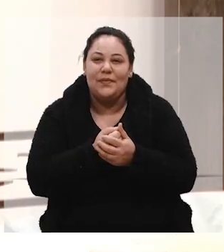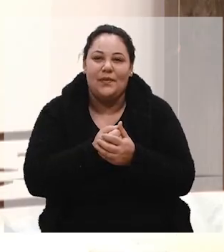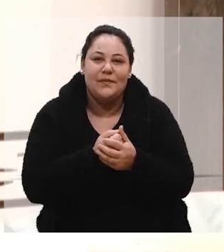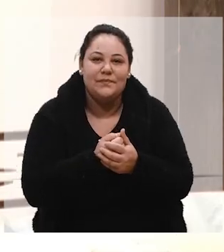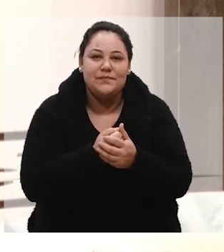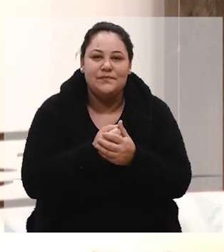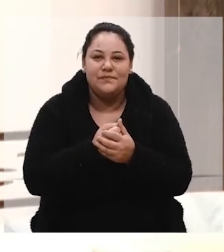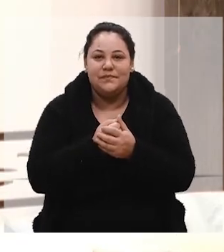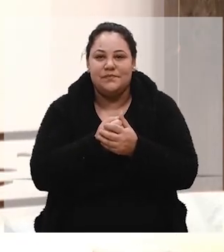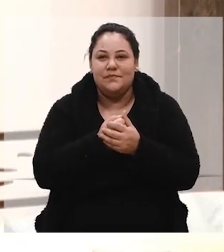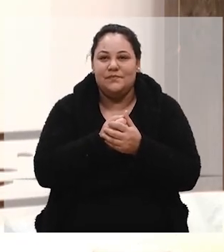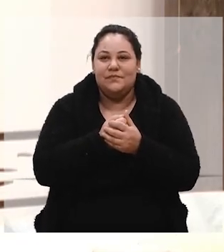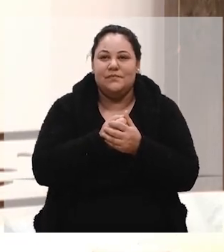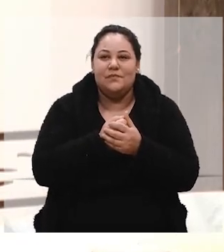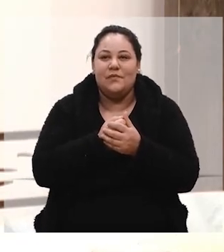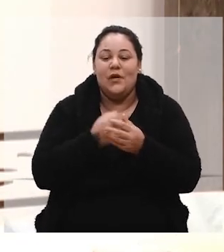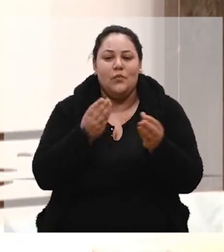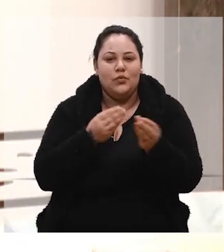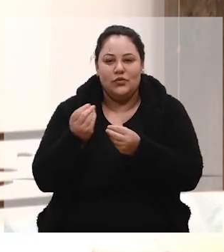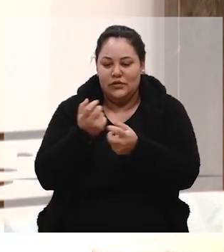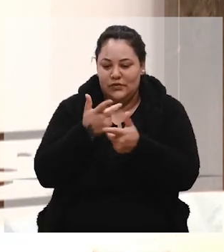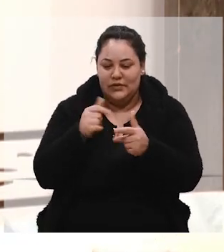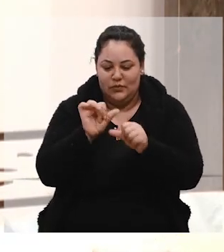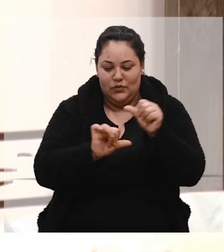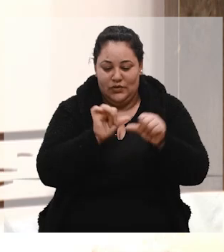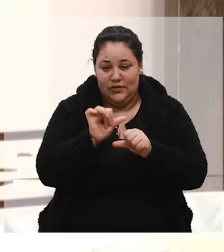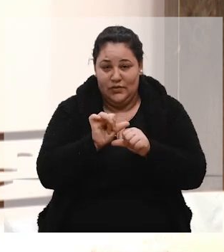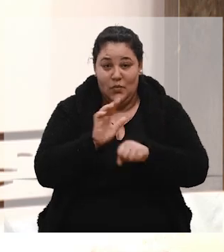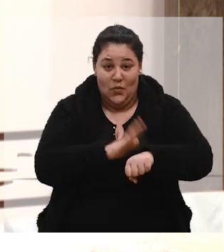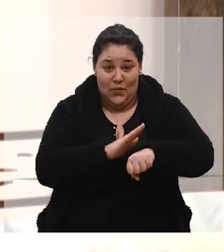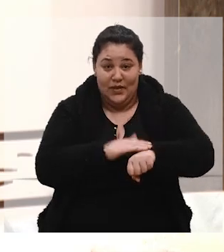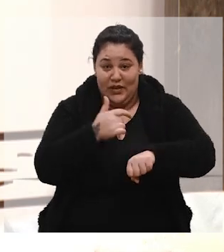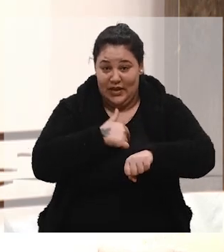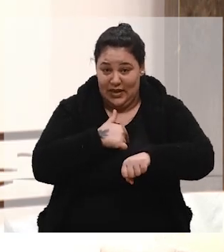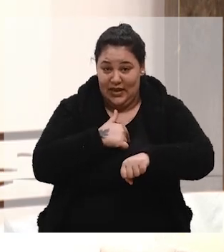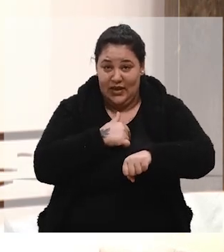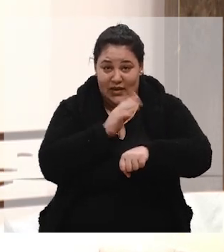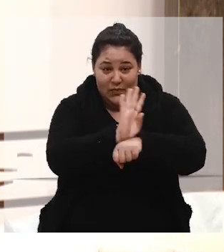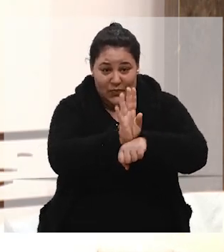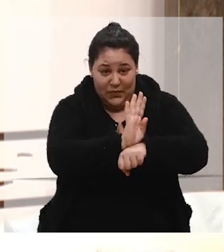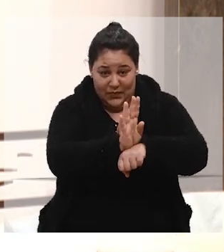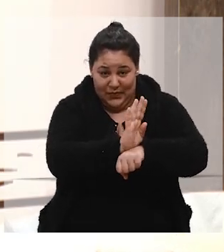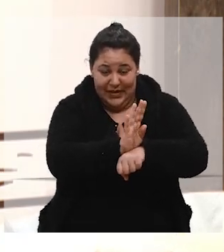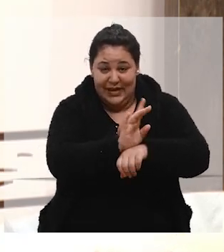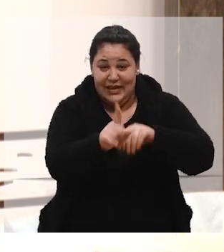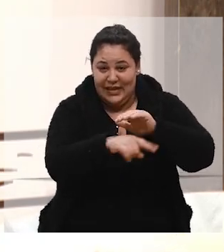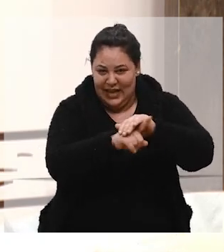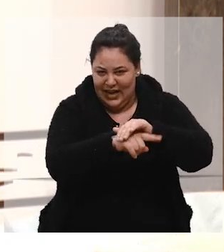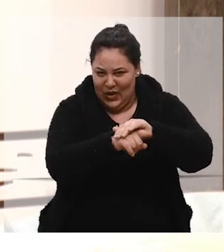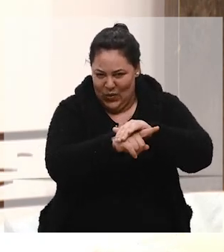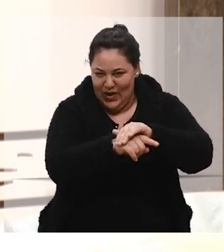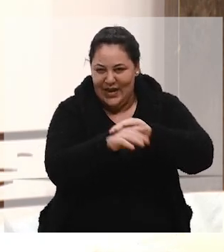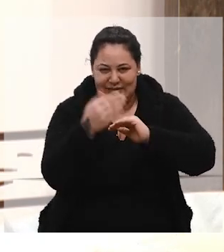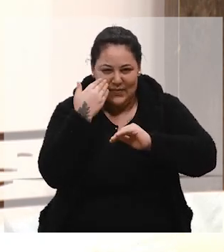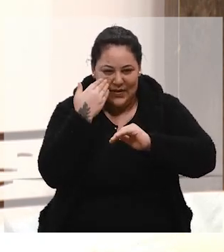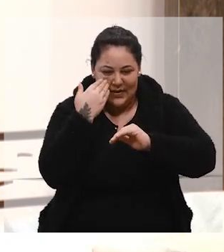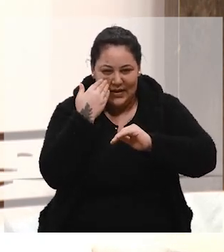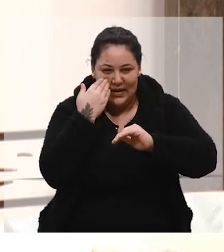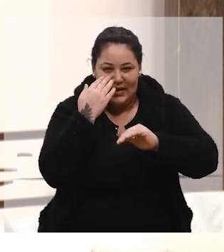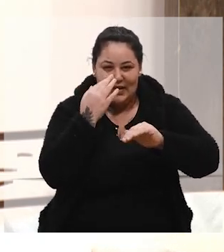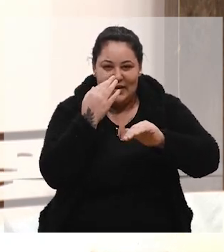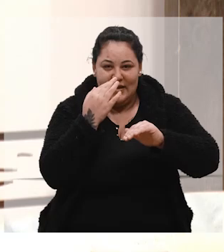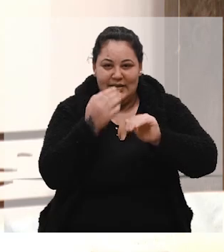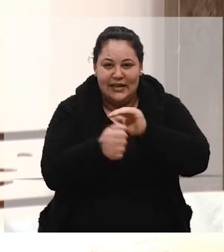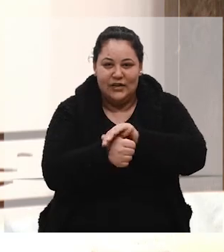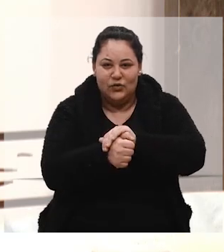Bem, olha, os líderes mudaram. Tipo, quando eu assisti as Tartarugas Ninja ao Despertar,